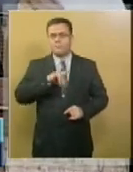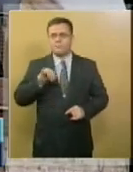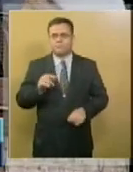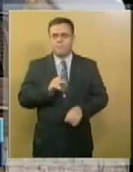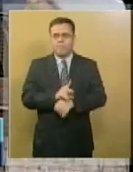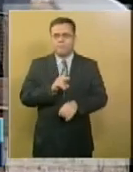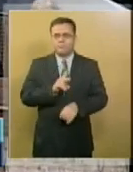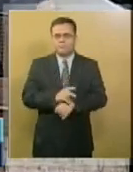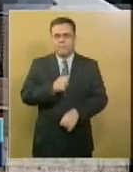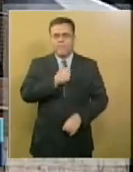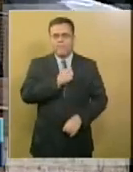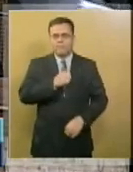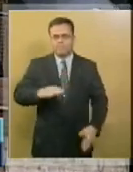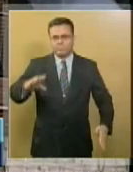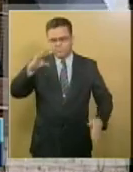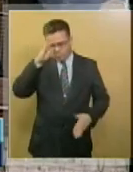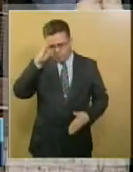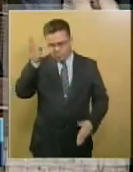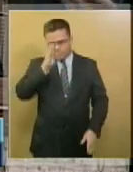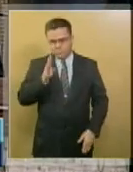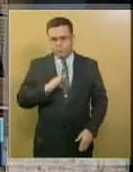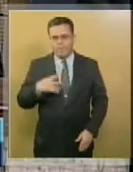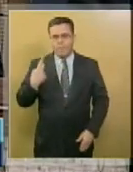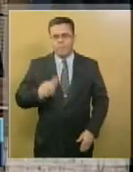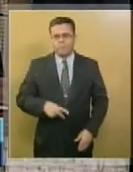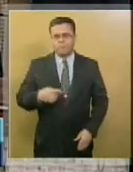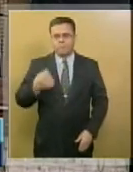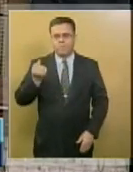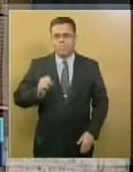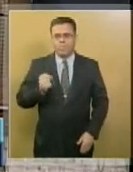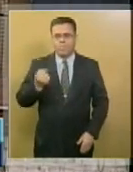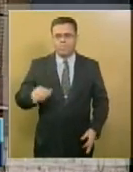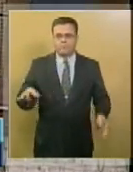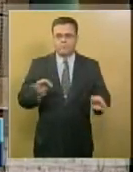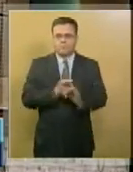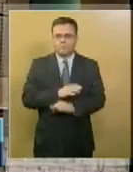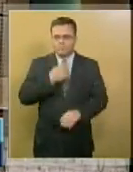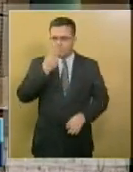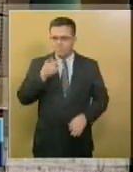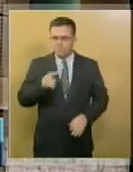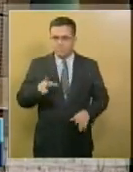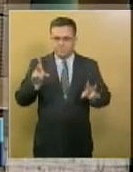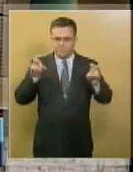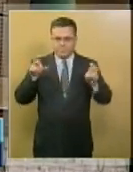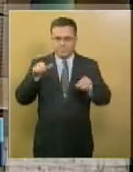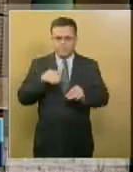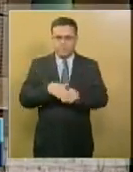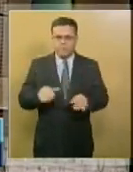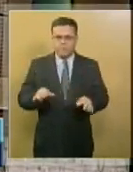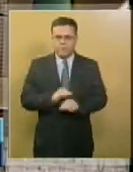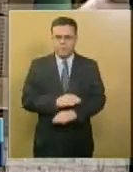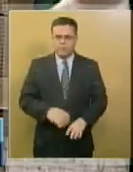do Exército Brasileiro no estado de Sergipe. Lido o expediente, senhor presidente.